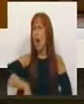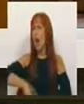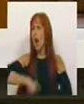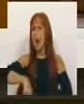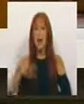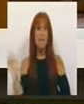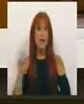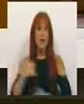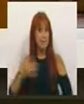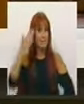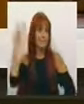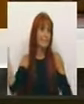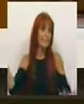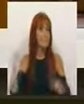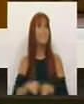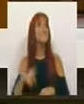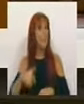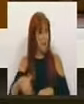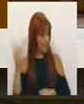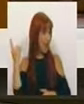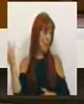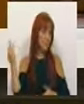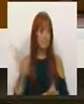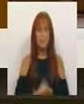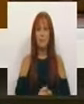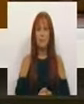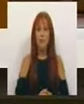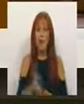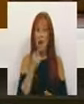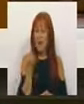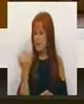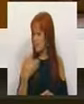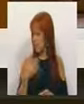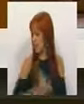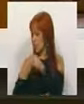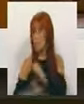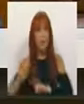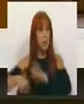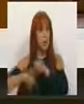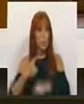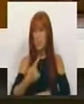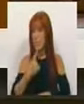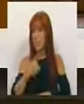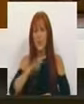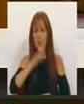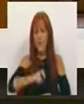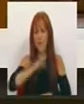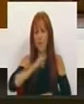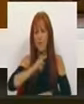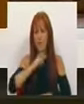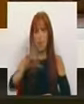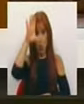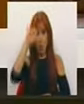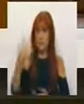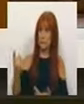meses e era por ver que isso iria acontecer só há poucas semanas e depois de meus elétricas é que o